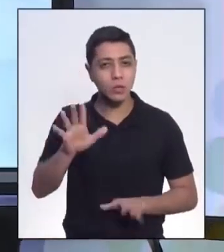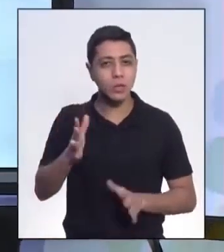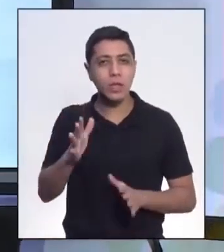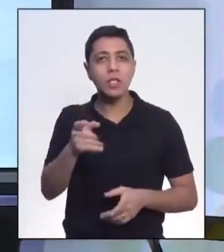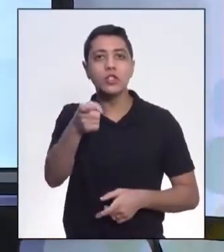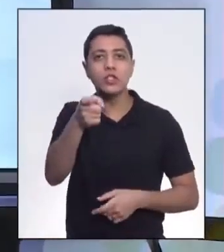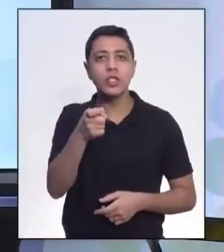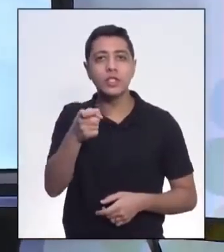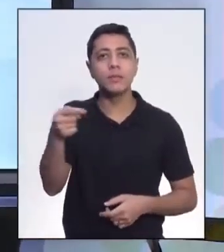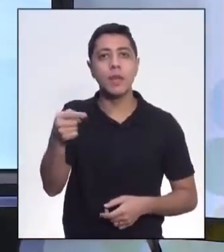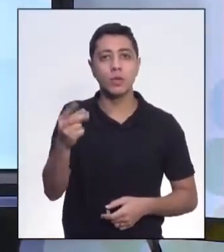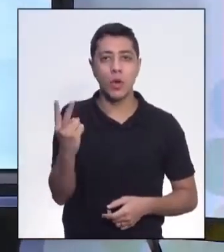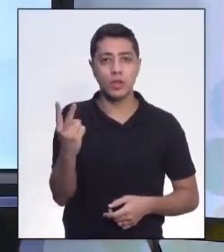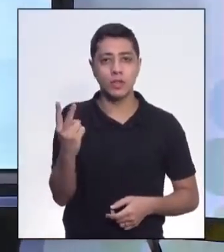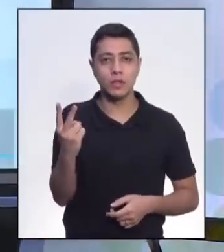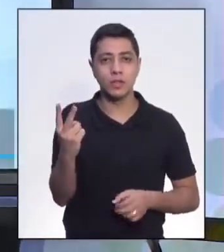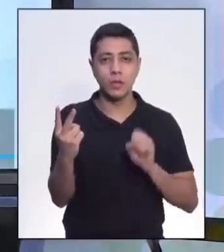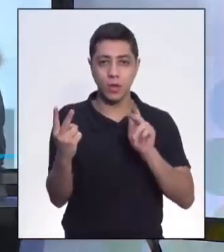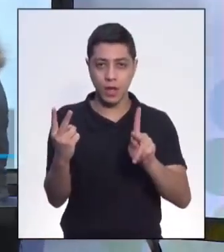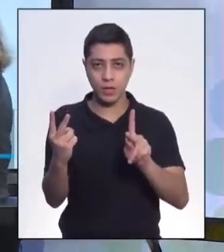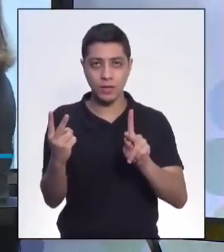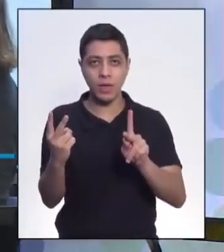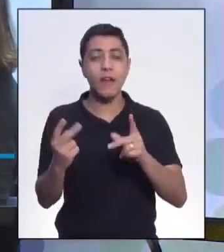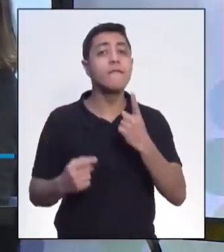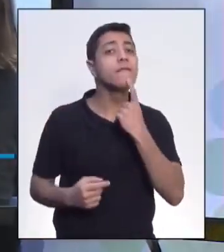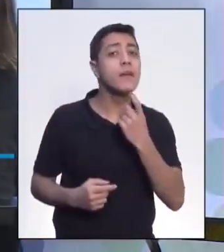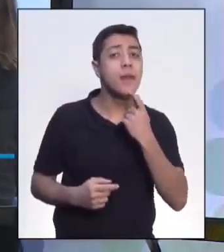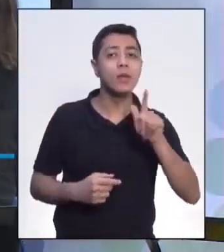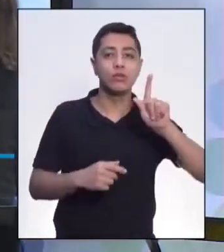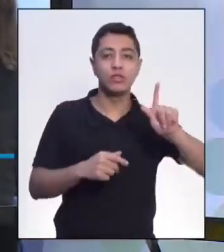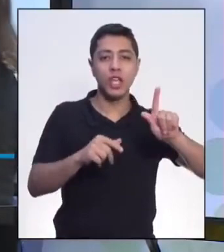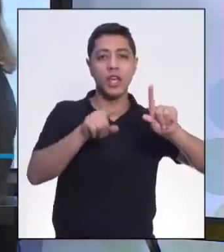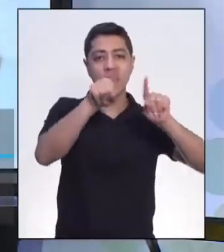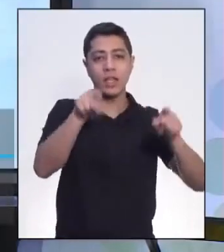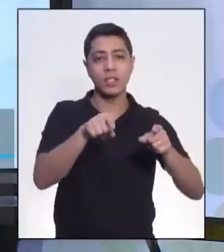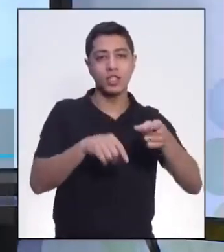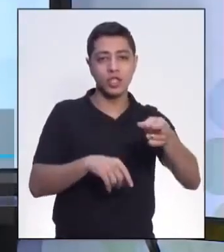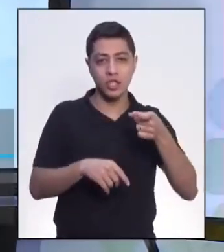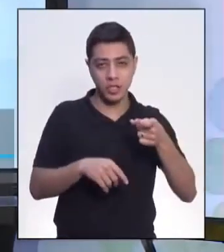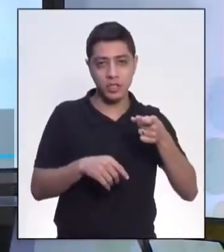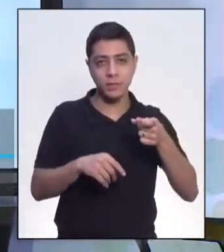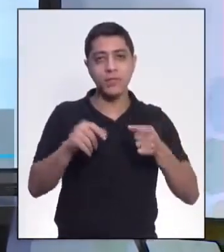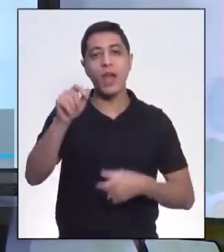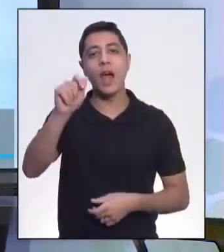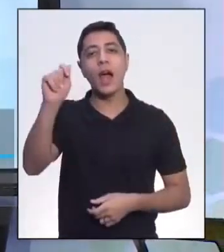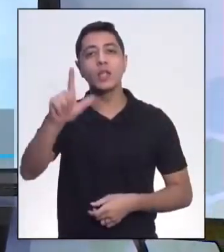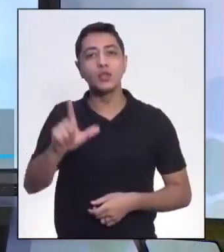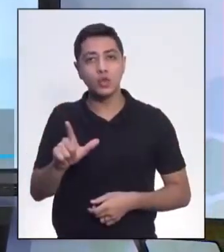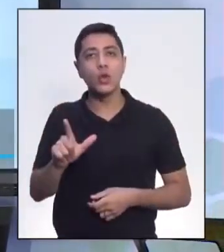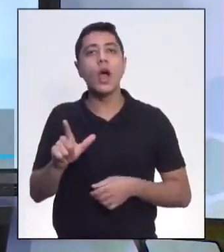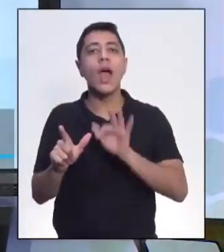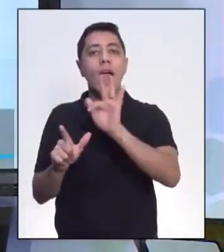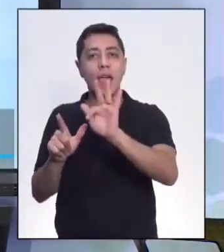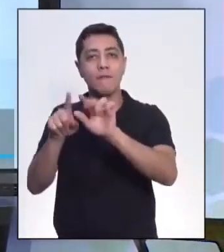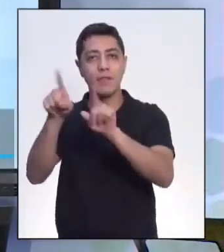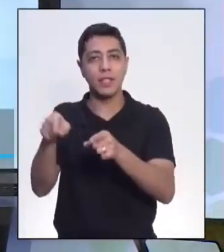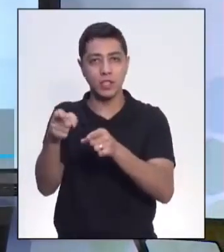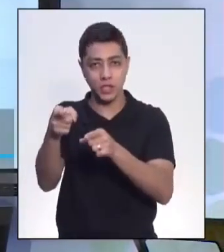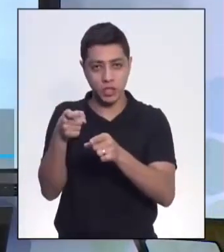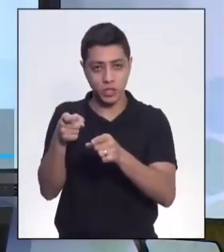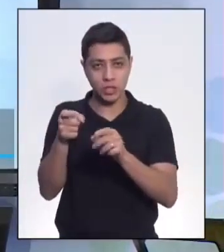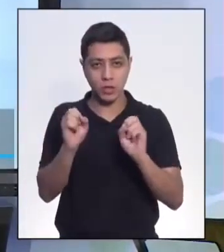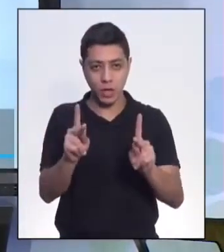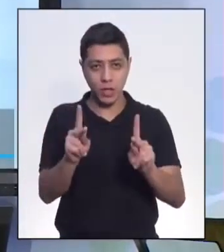g de x e essa é a f de x. Então, olhando para o intervalo de menos 1 a 2 no x, olhando este intervalo aqui,